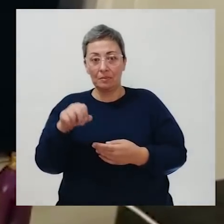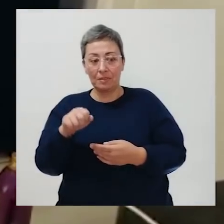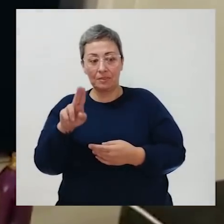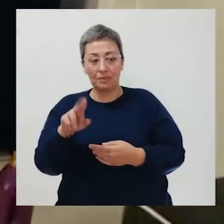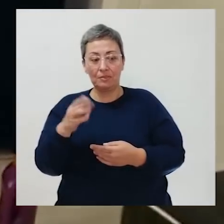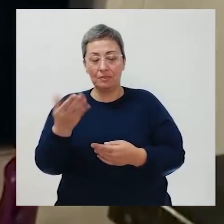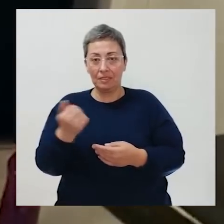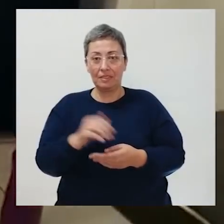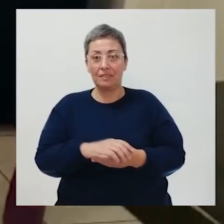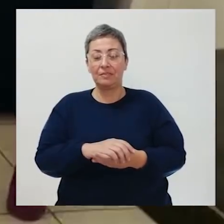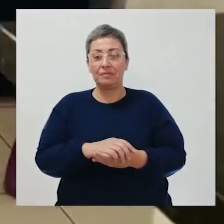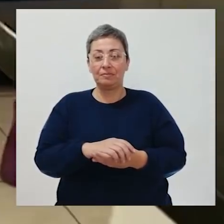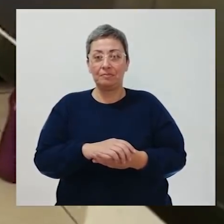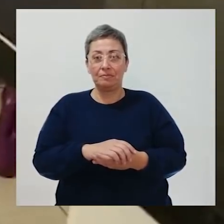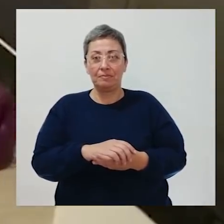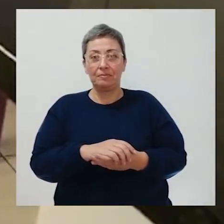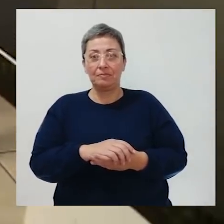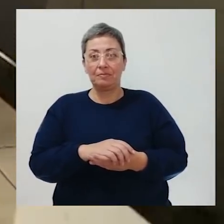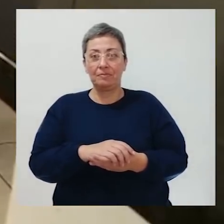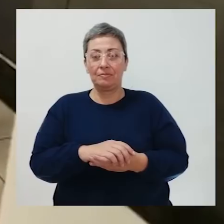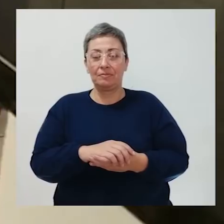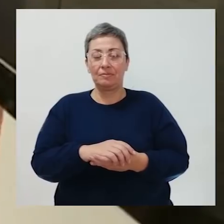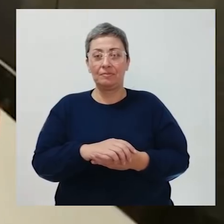Vai, Manu.